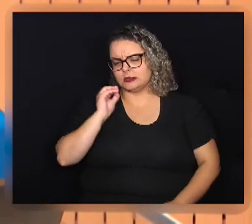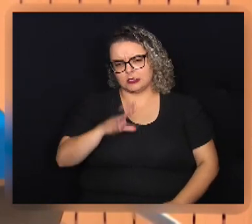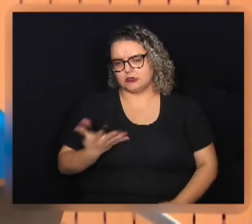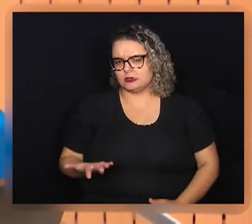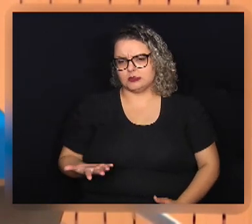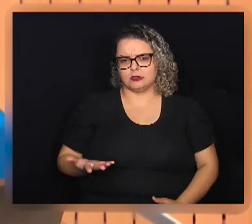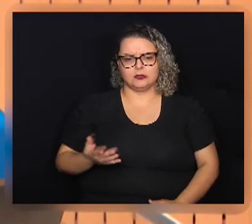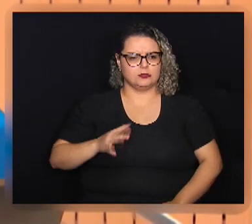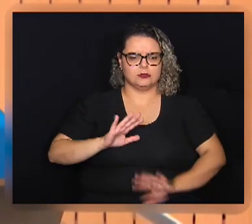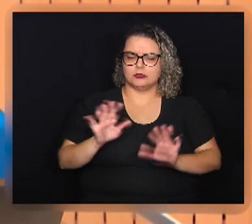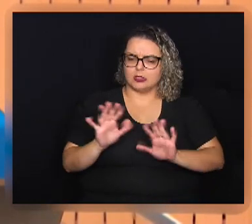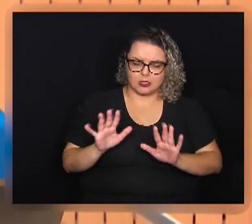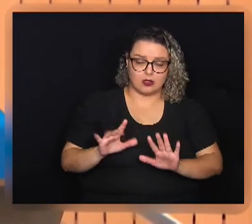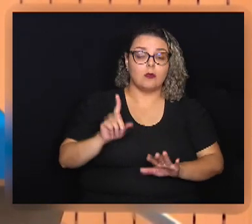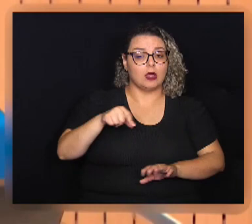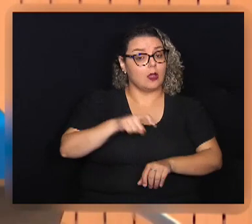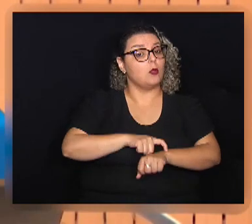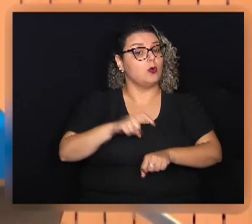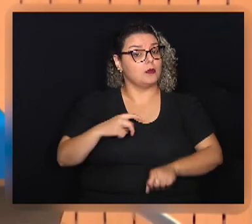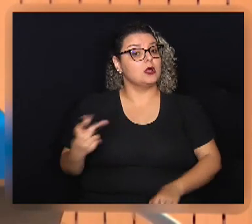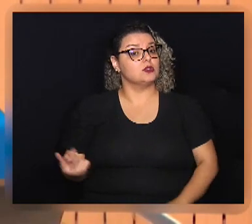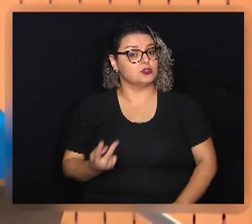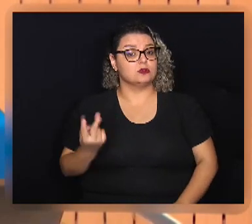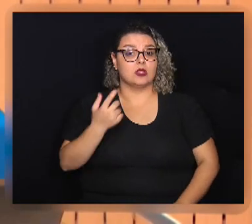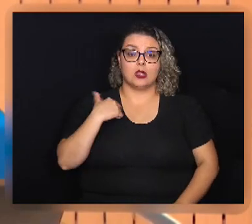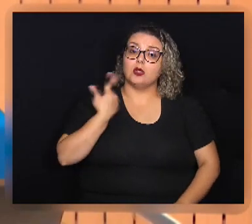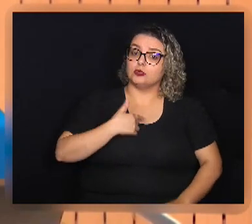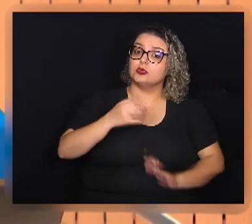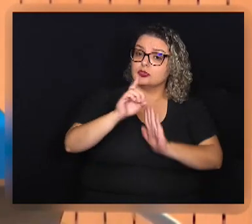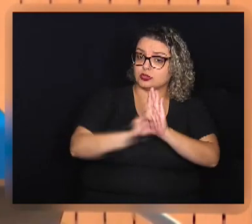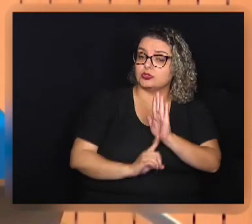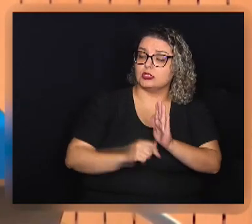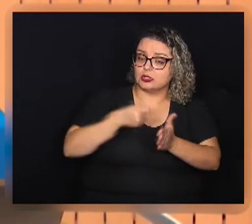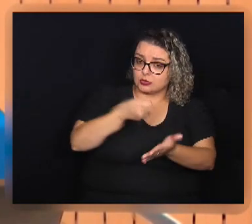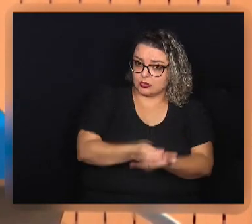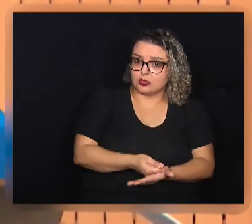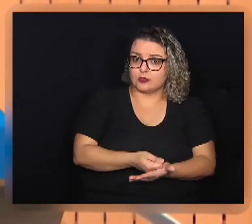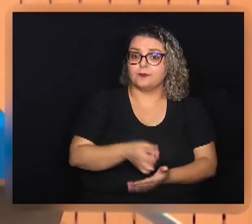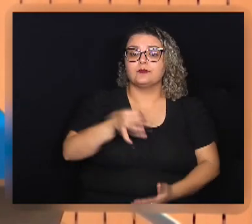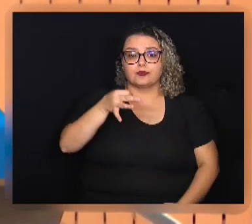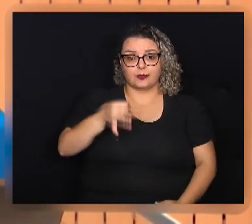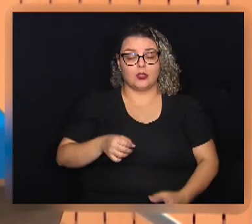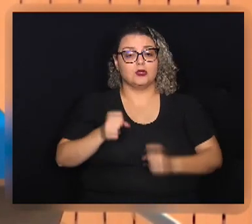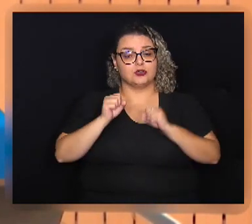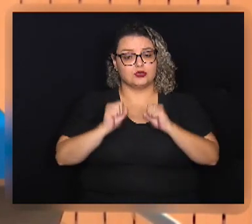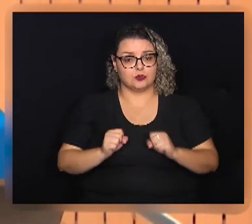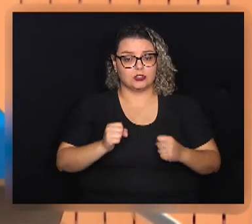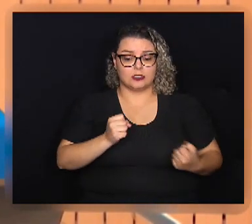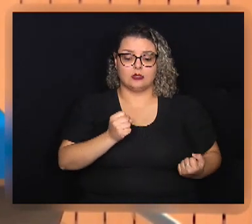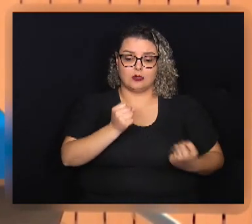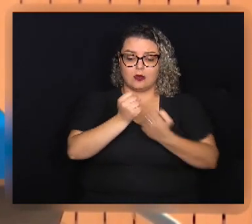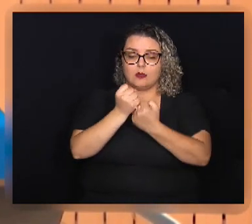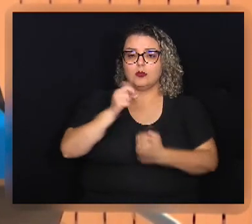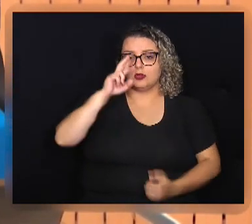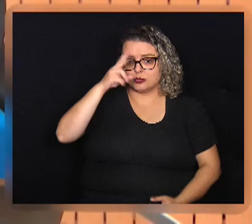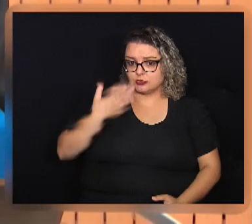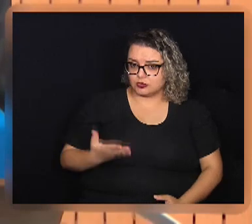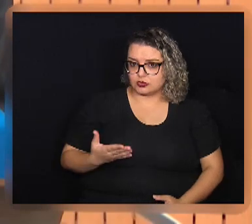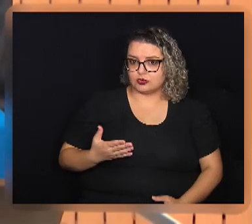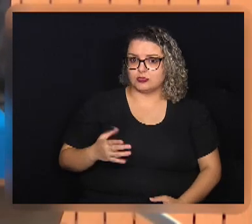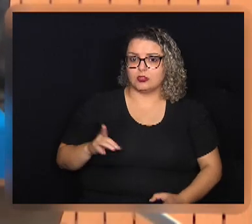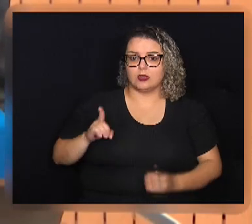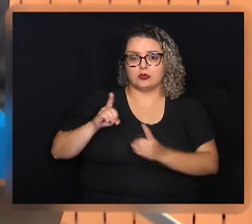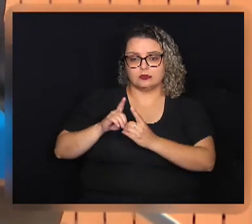É o momento de fazer valer o nosso direito. Certo de podermos contar com seu apoio, atenciosamente, Edson